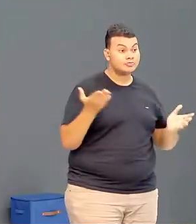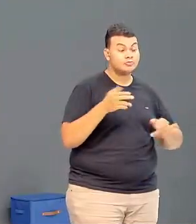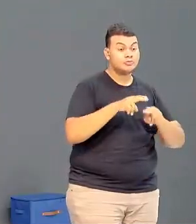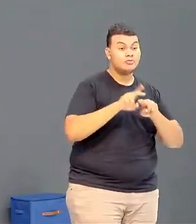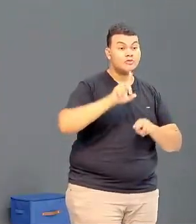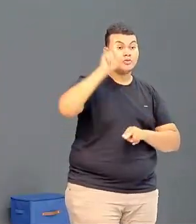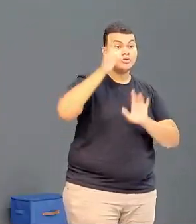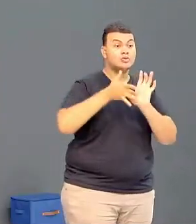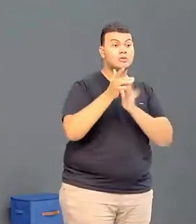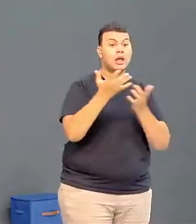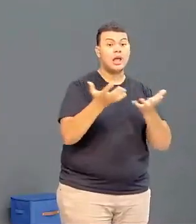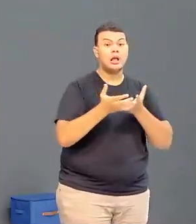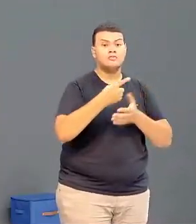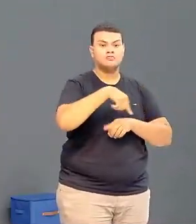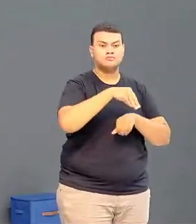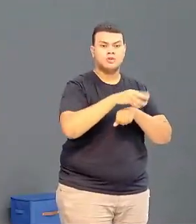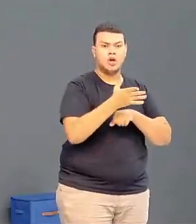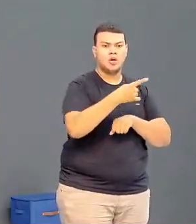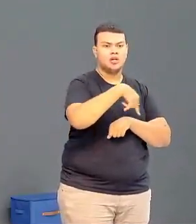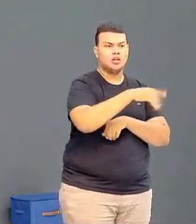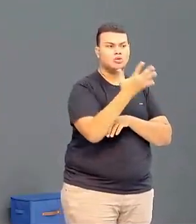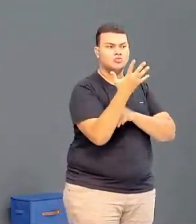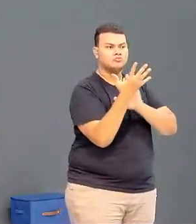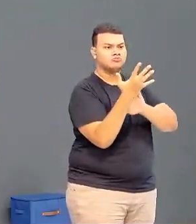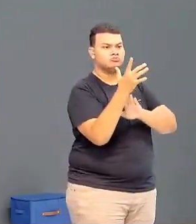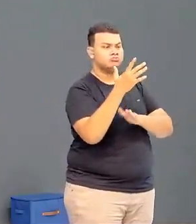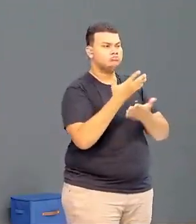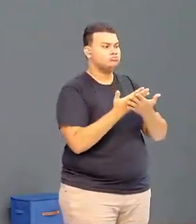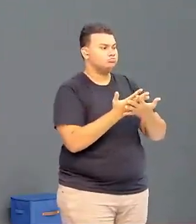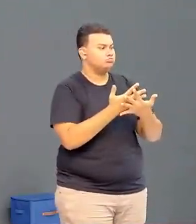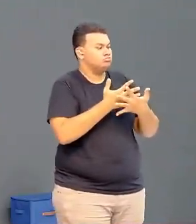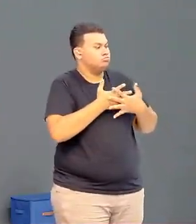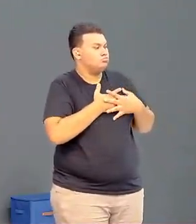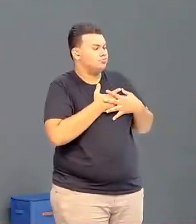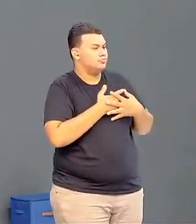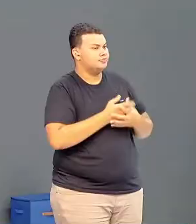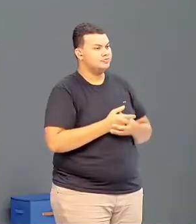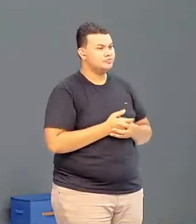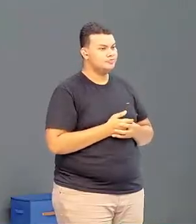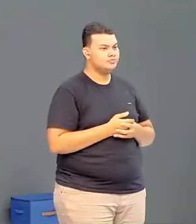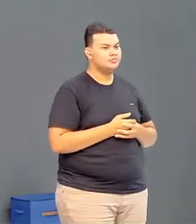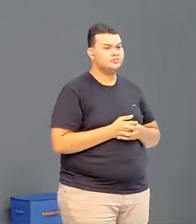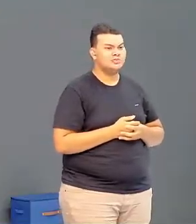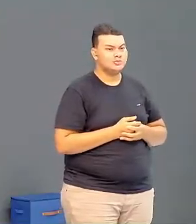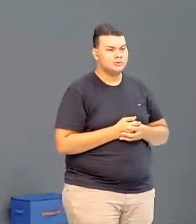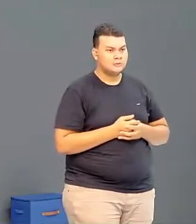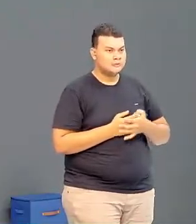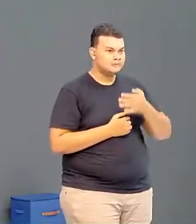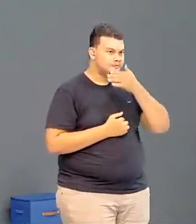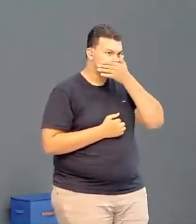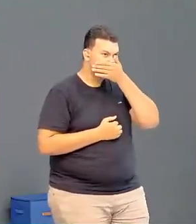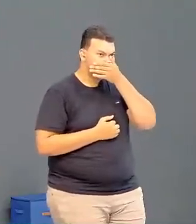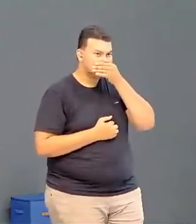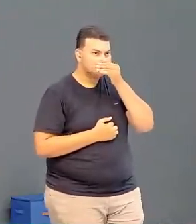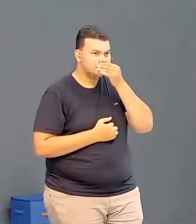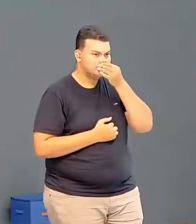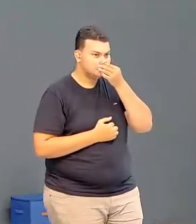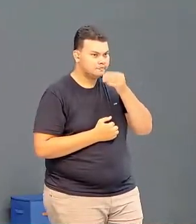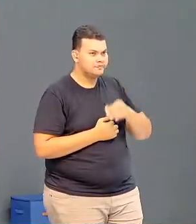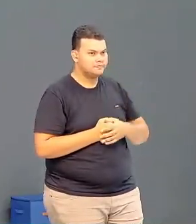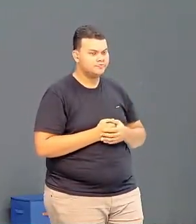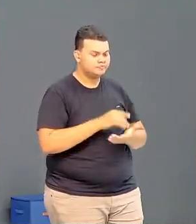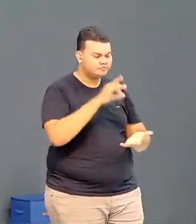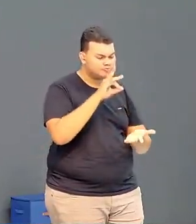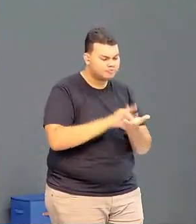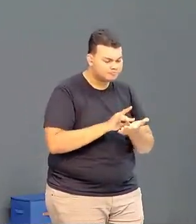seu coração. Coloque assim as duas mãos na altura do teu coração. Feche os teus olhos. Sim,